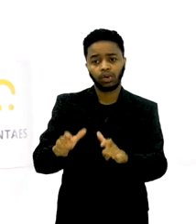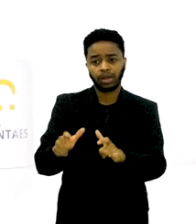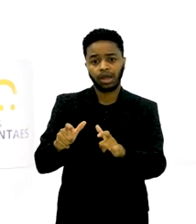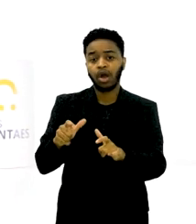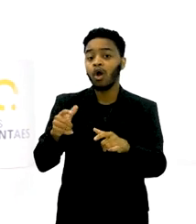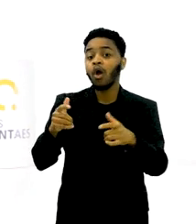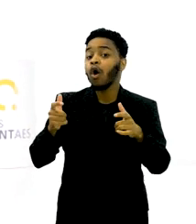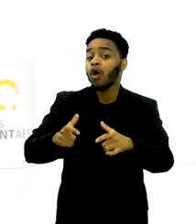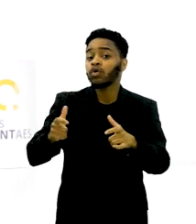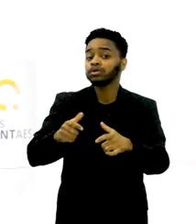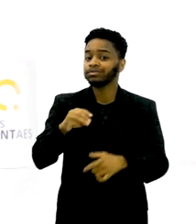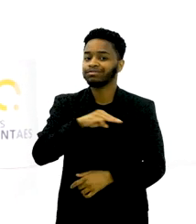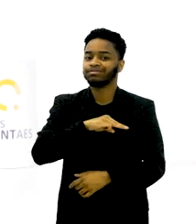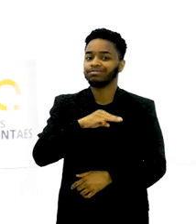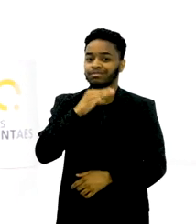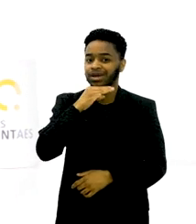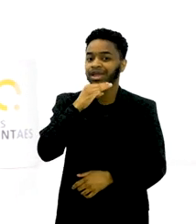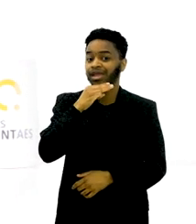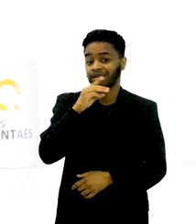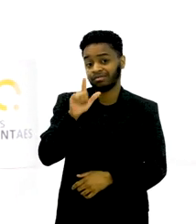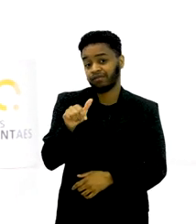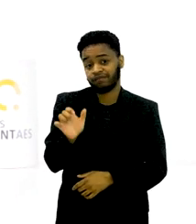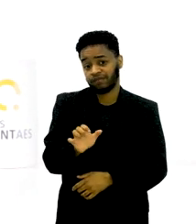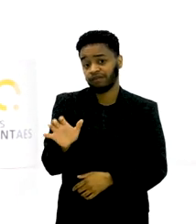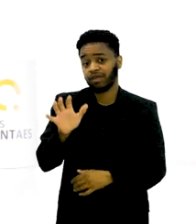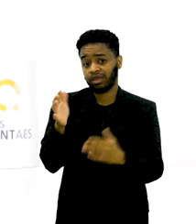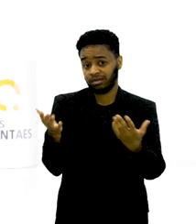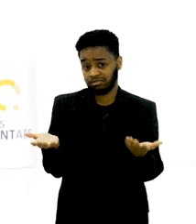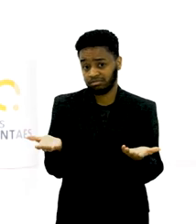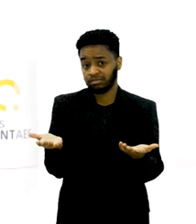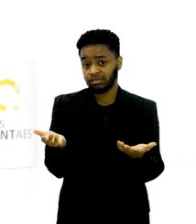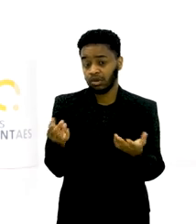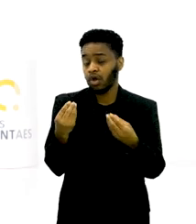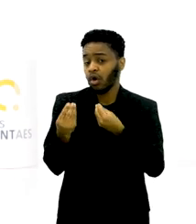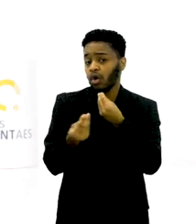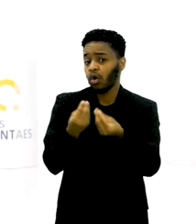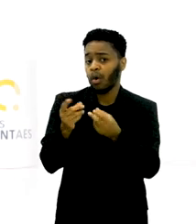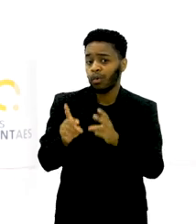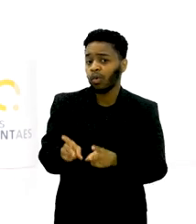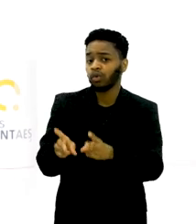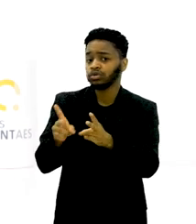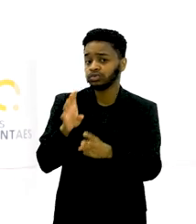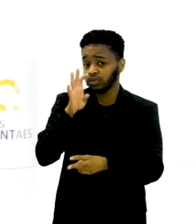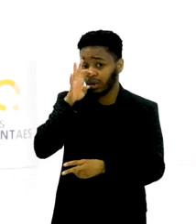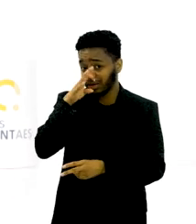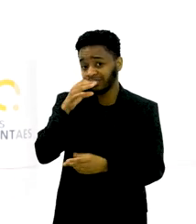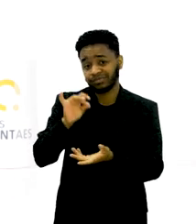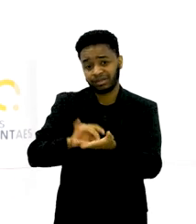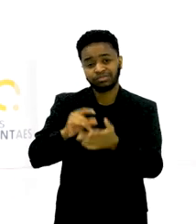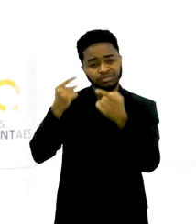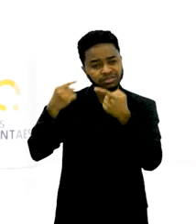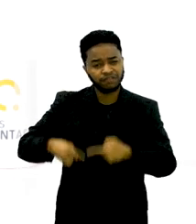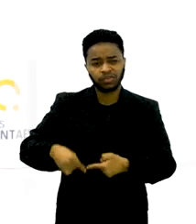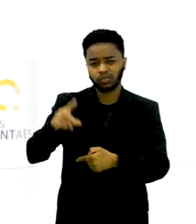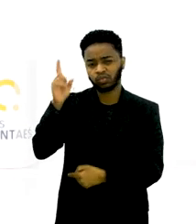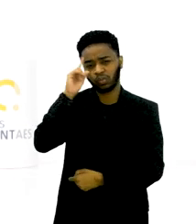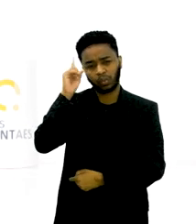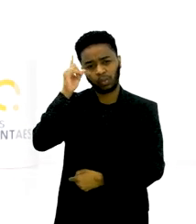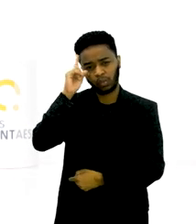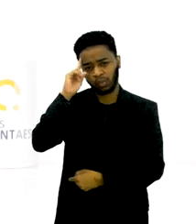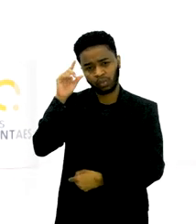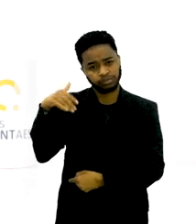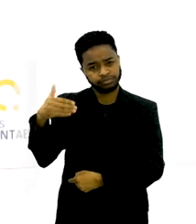na Mangueira numa favela é verdade então manter isto de pé é é desafiador todos os